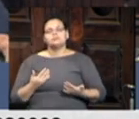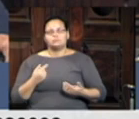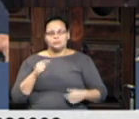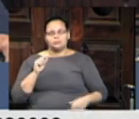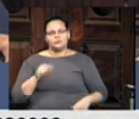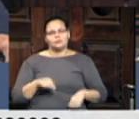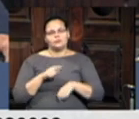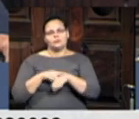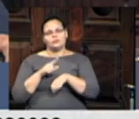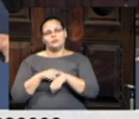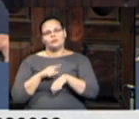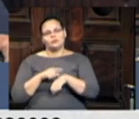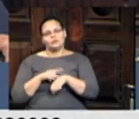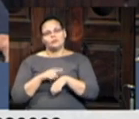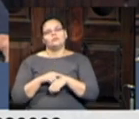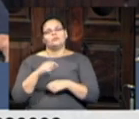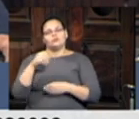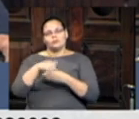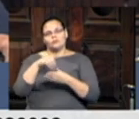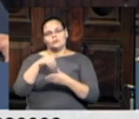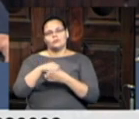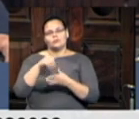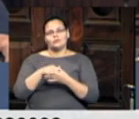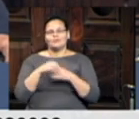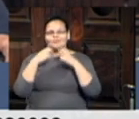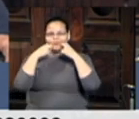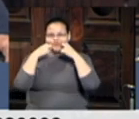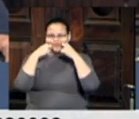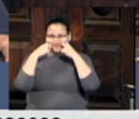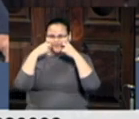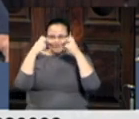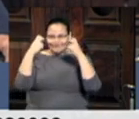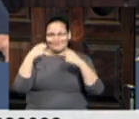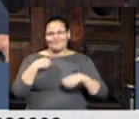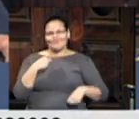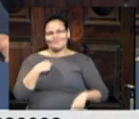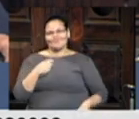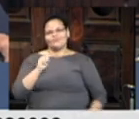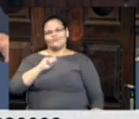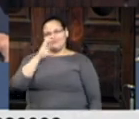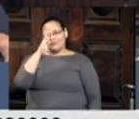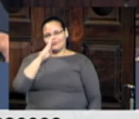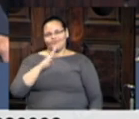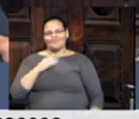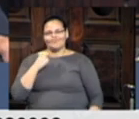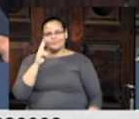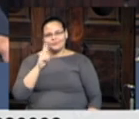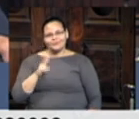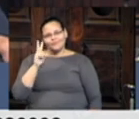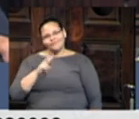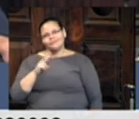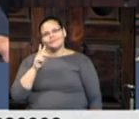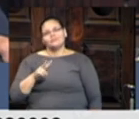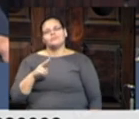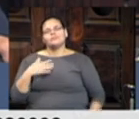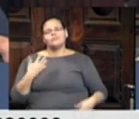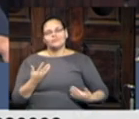que esse momento, essa votação, me envergonha como brasileiro. Ter que assistir